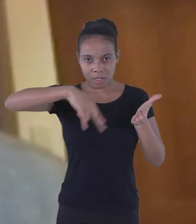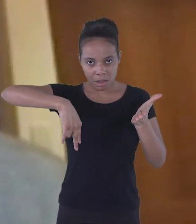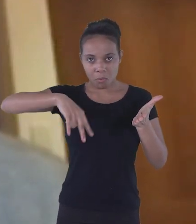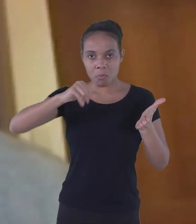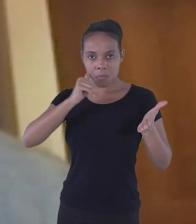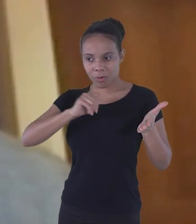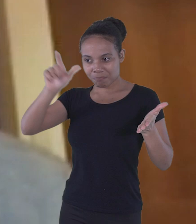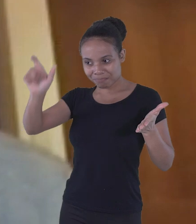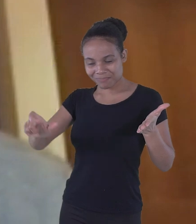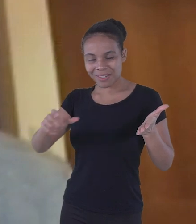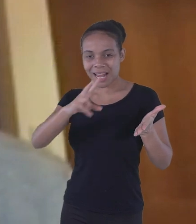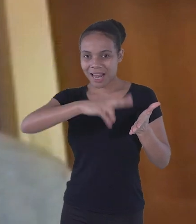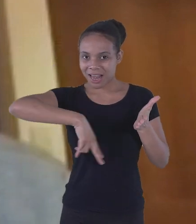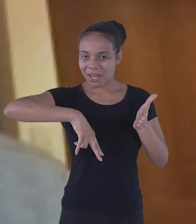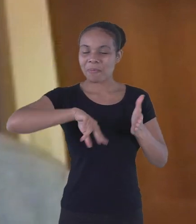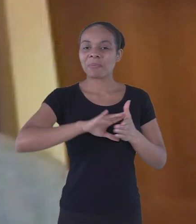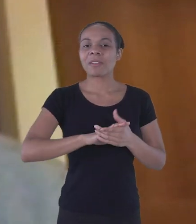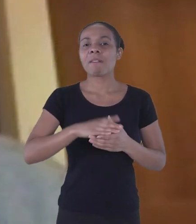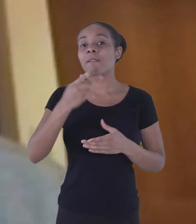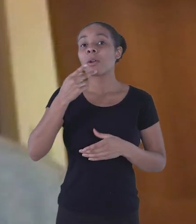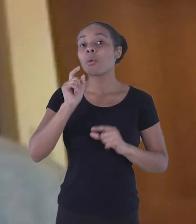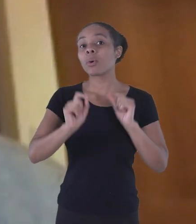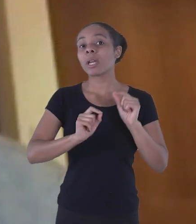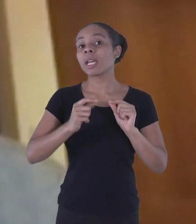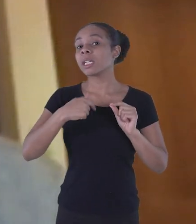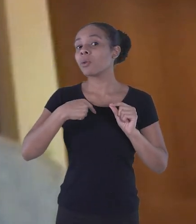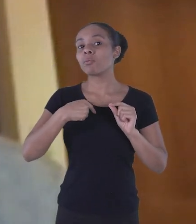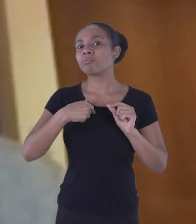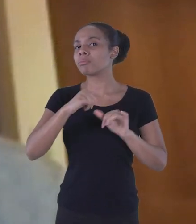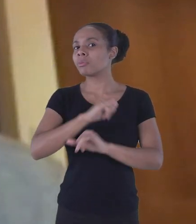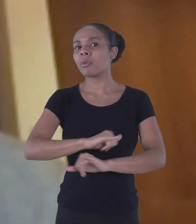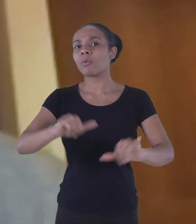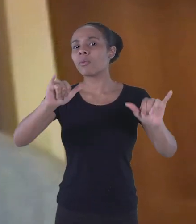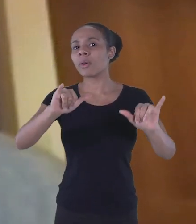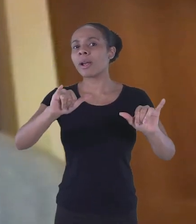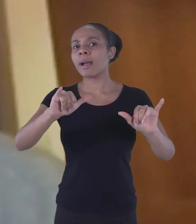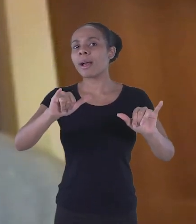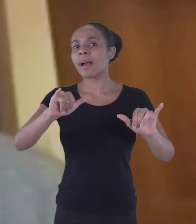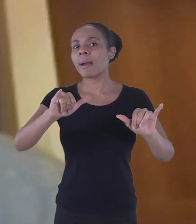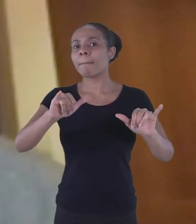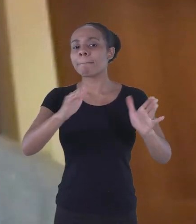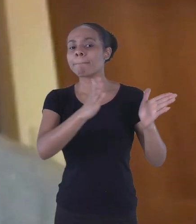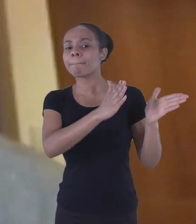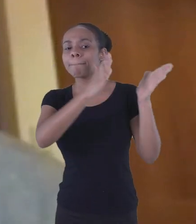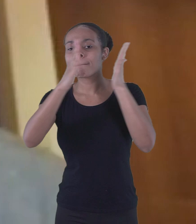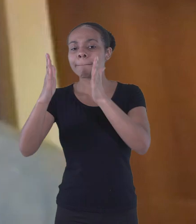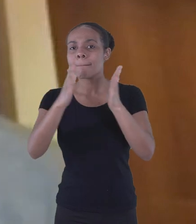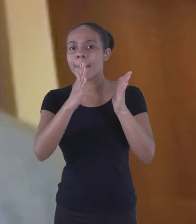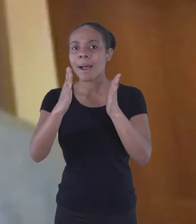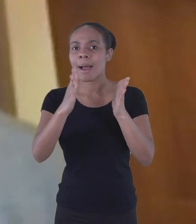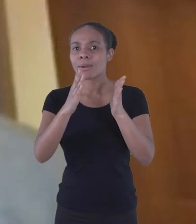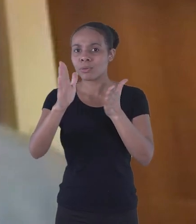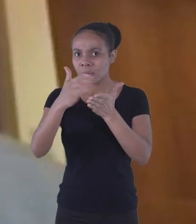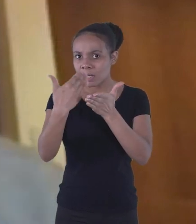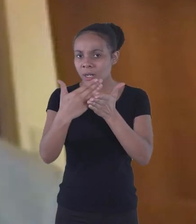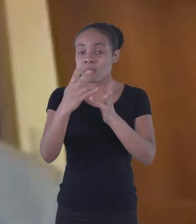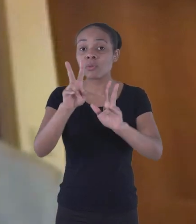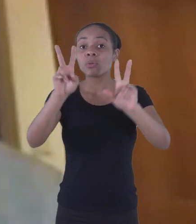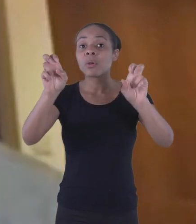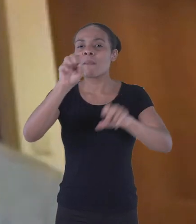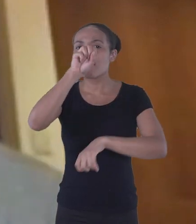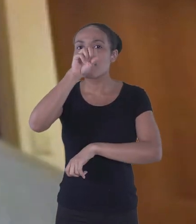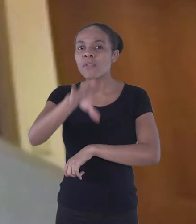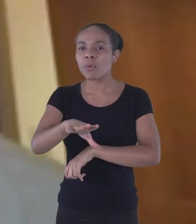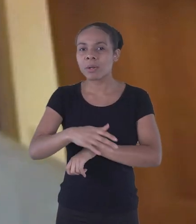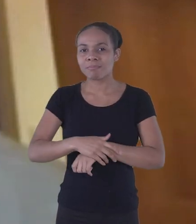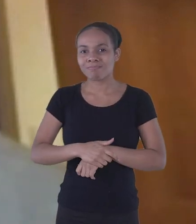não devia publicar o capítulo sobre violência, que eu estava sendo cruel comigo mesmo fazendo aquilo, que isso